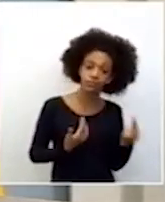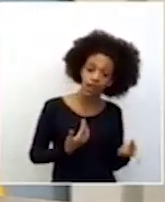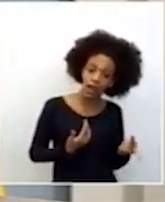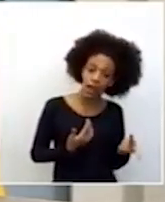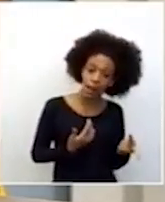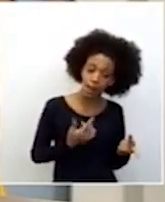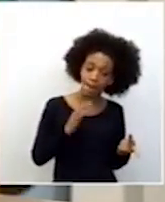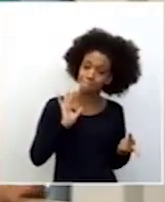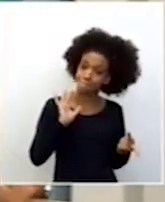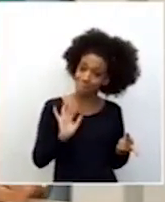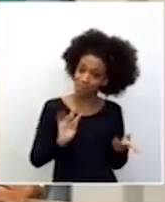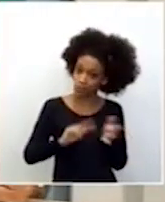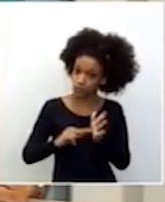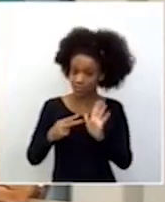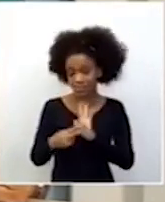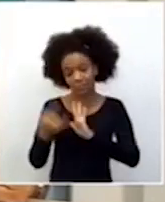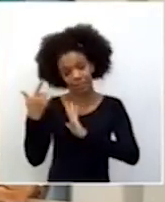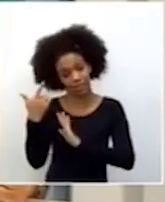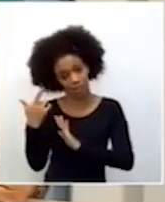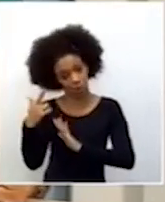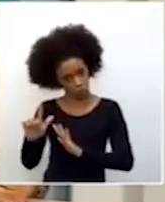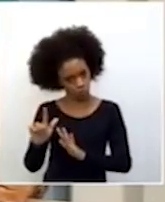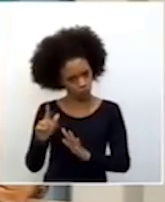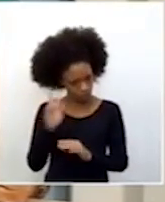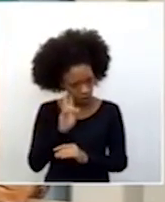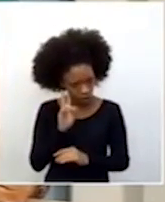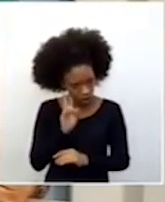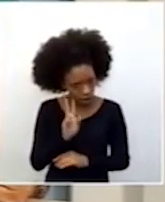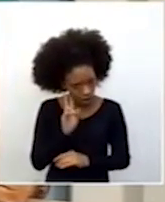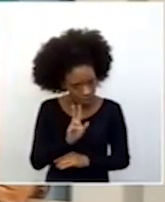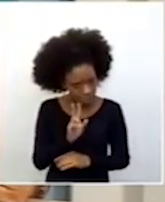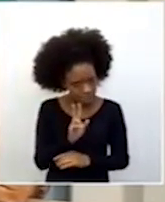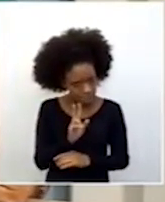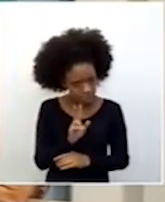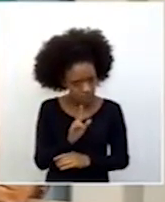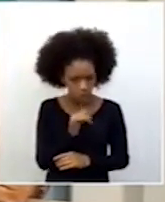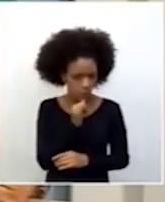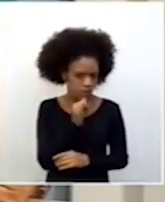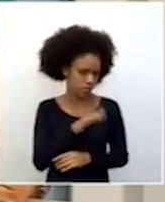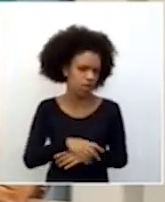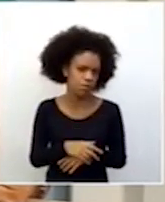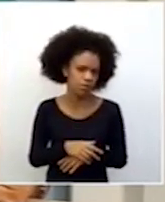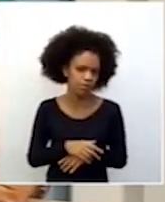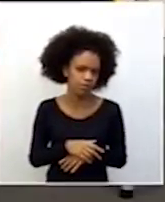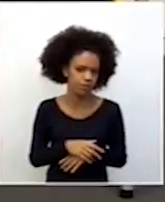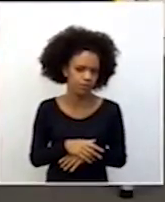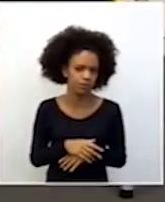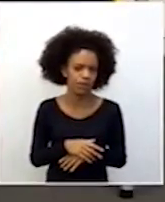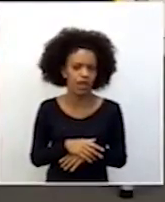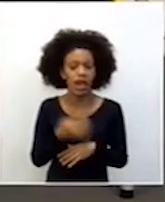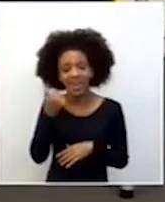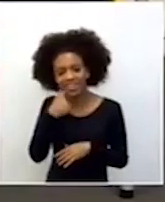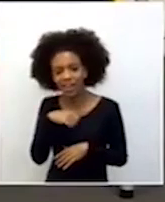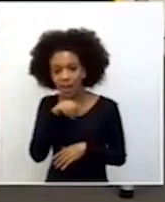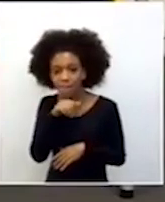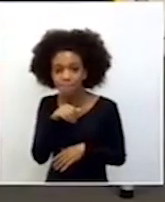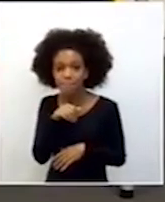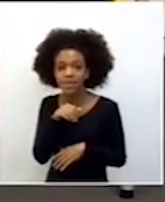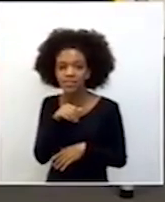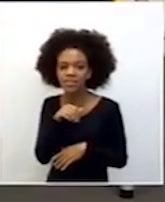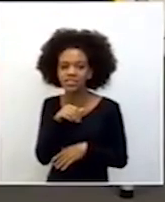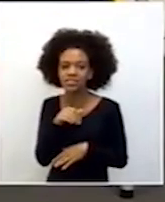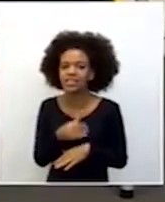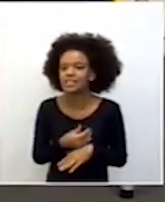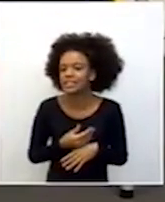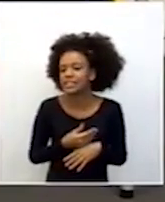querendo falar outra. Lembra que eu fiz um exemplo da mãe, que às vezes a nossa mãe que é cheia